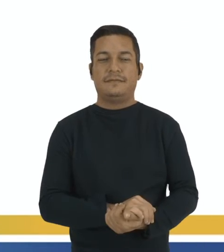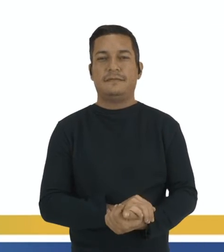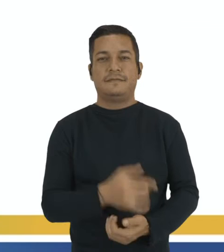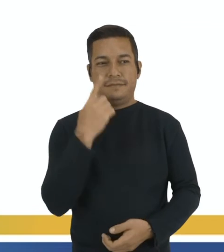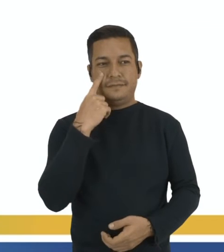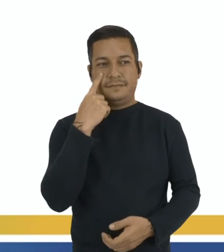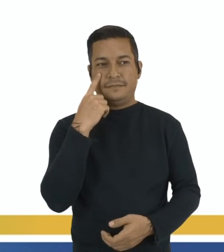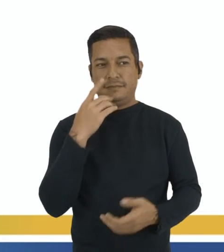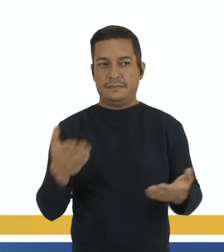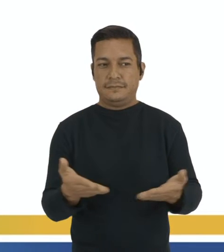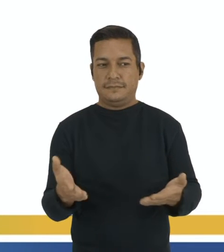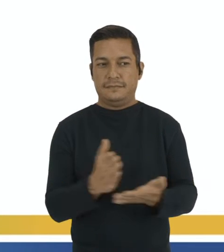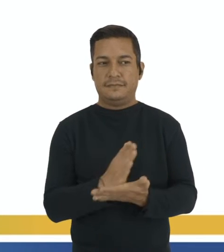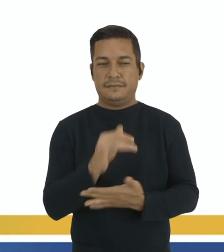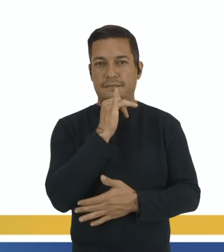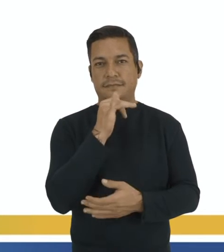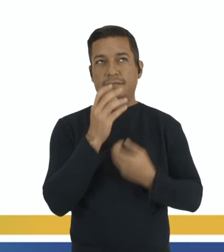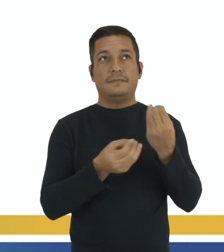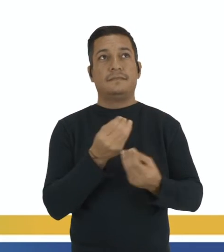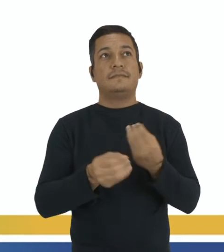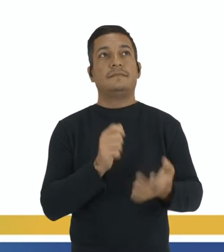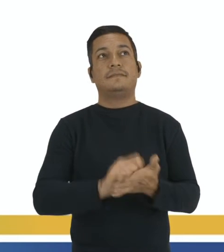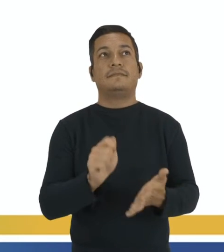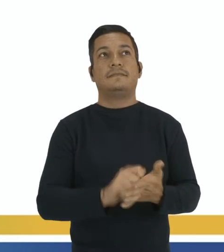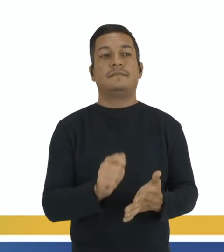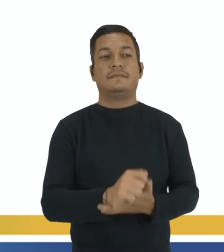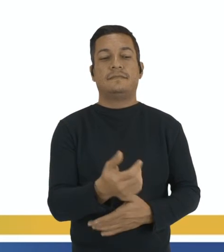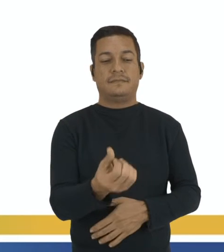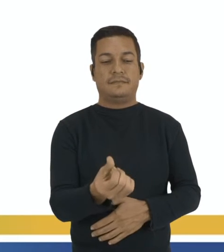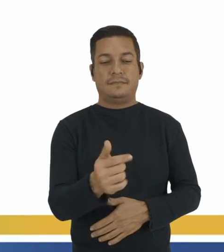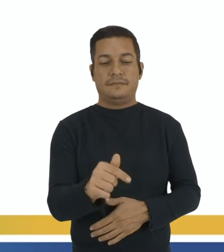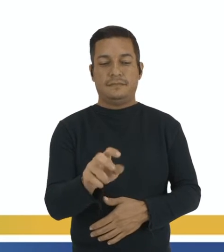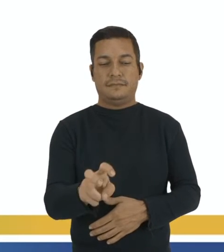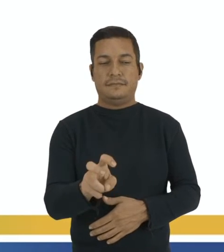Vamos ver agora alguns exemplos como é que nós podemos escrever, por exemplo, o número